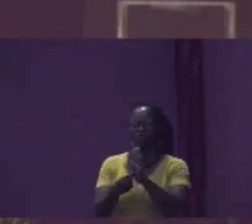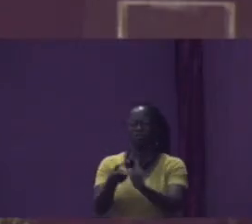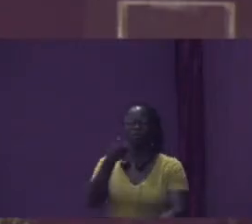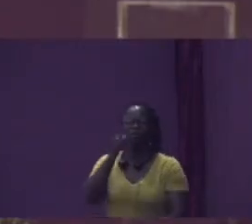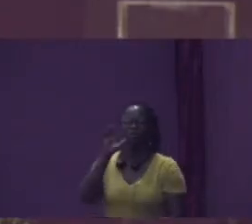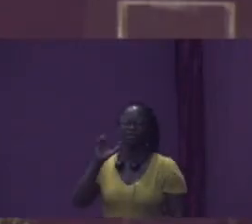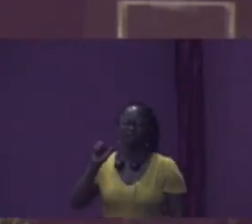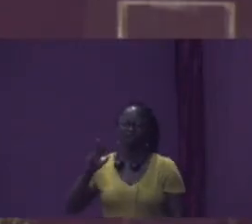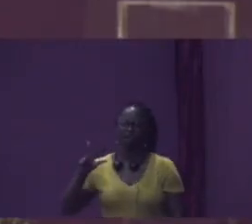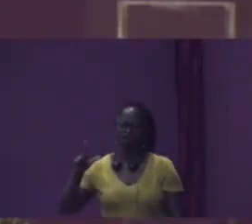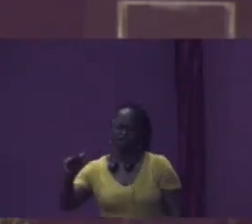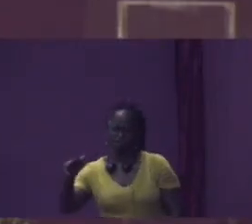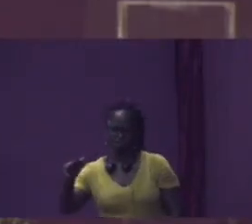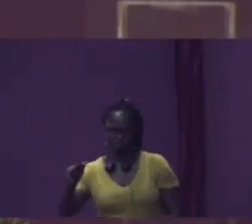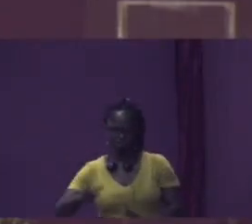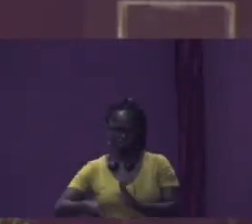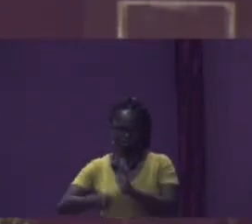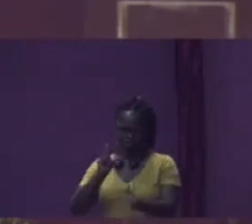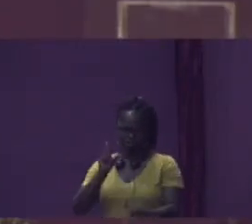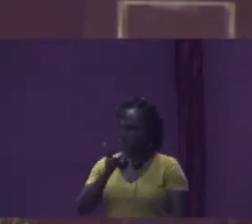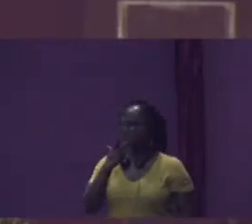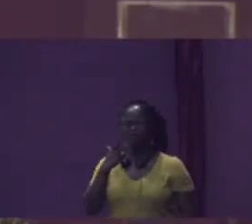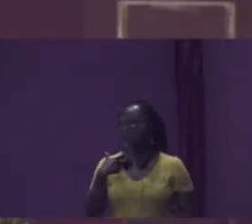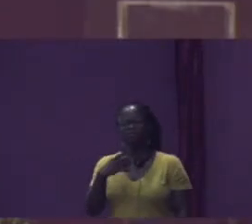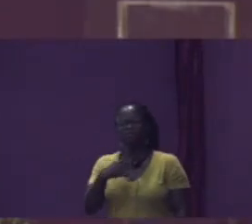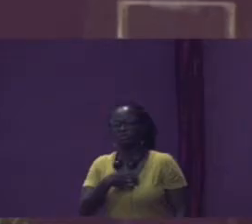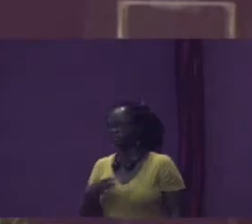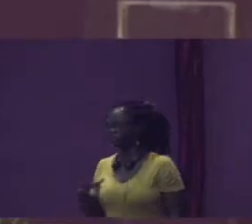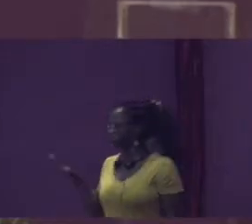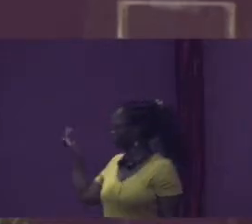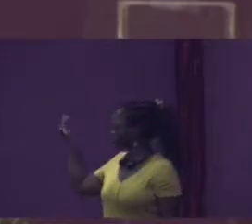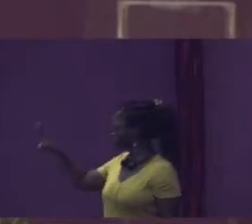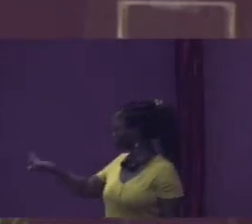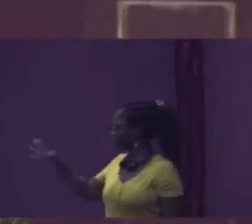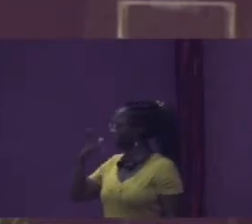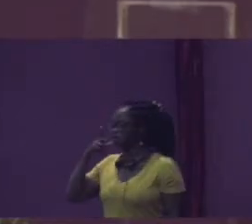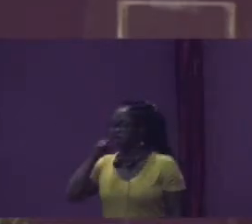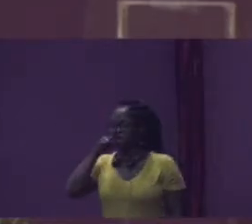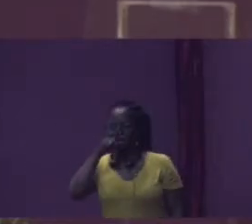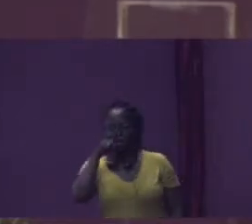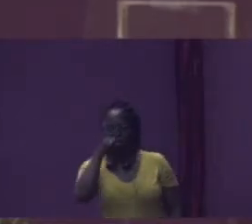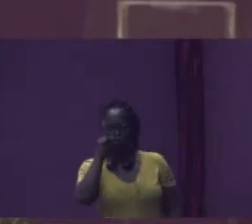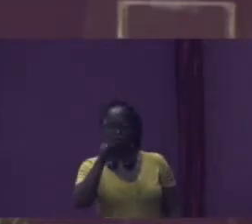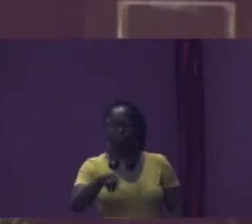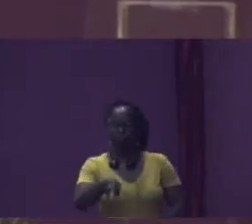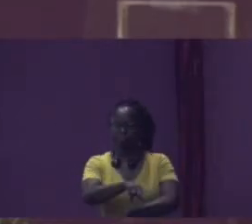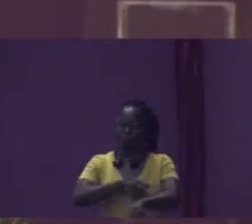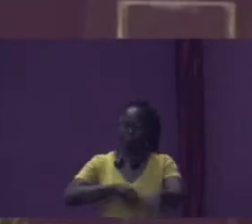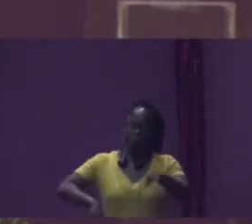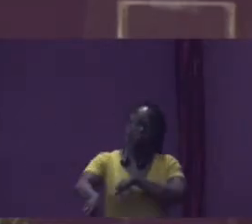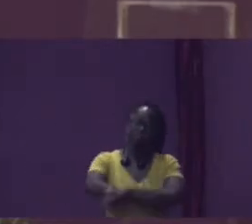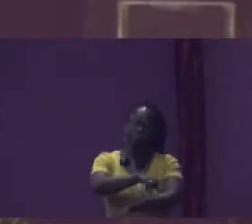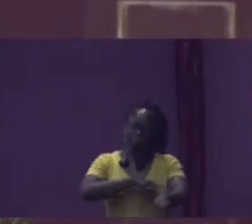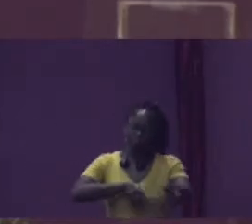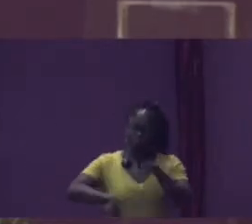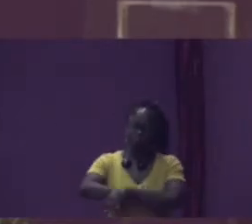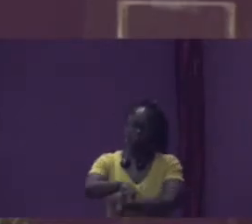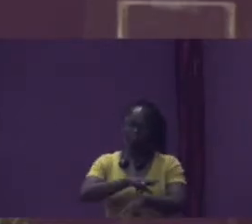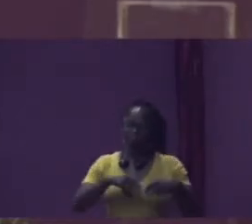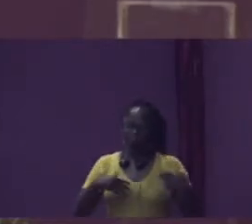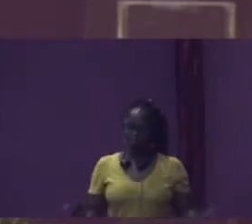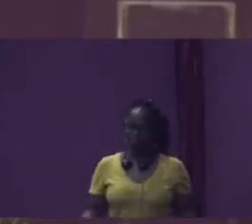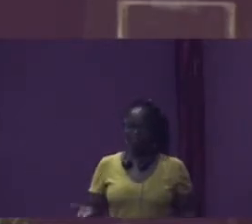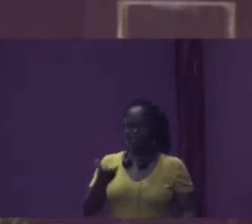né? Nesse sentido, eles estão combinando riscos de diversas ordens, não apenas e